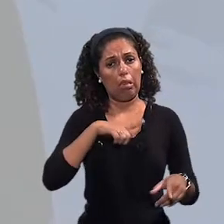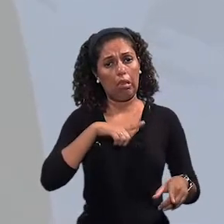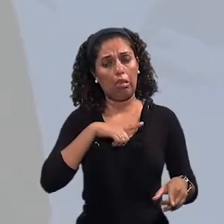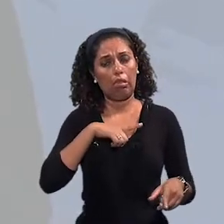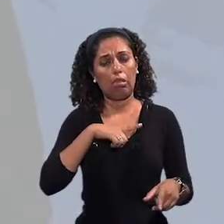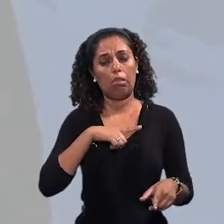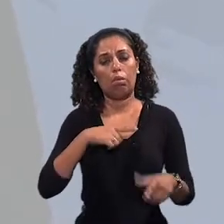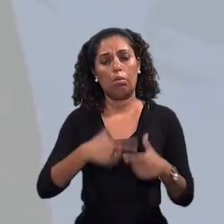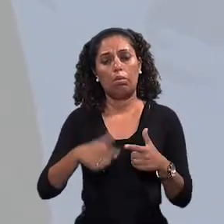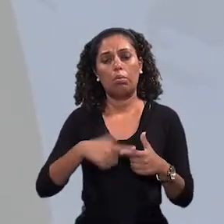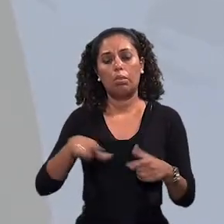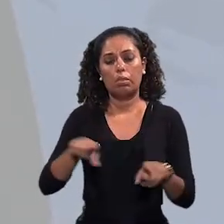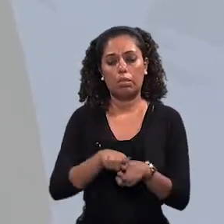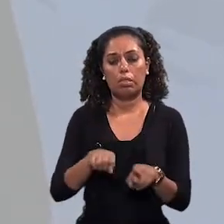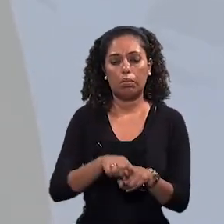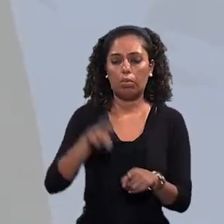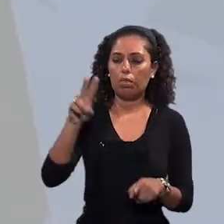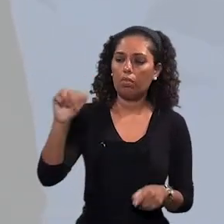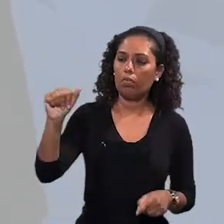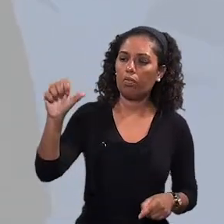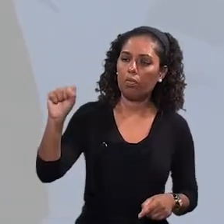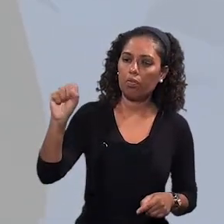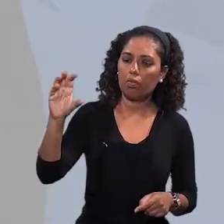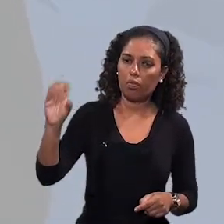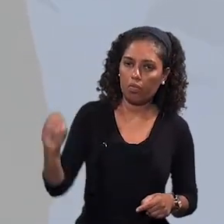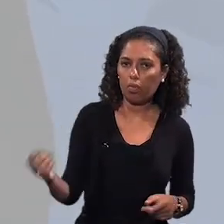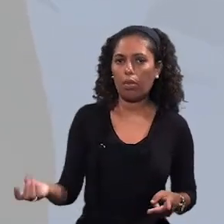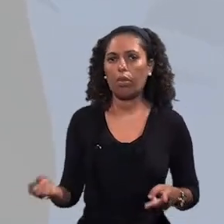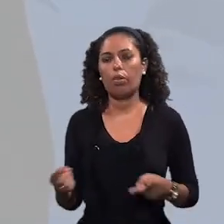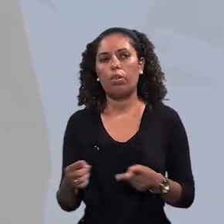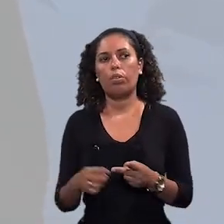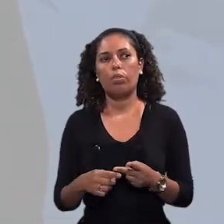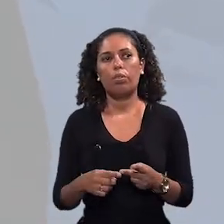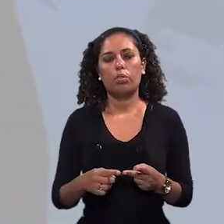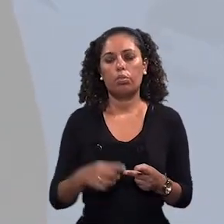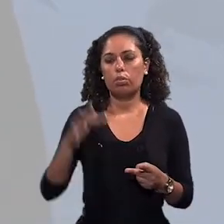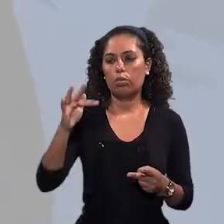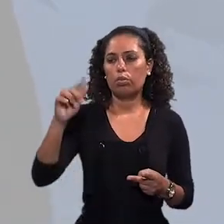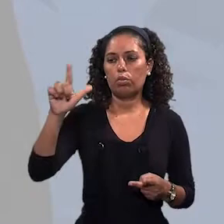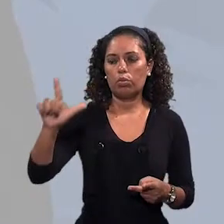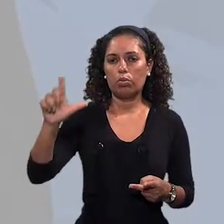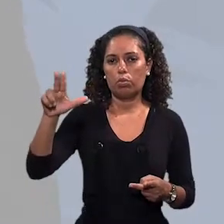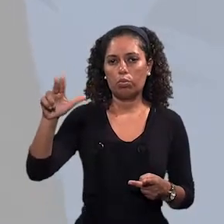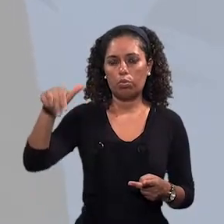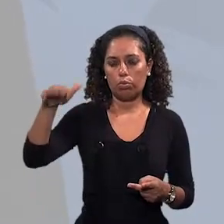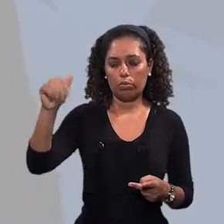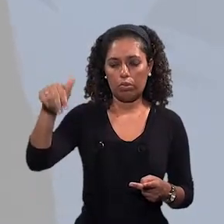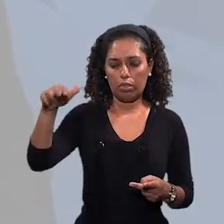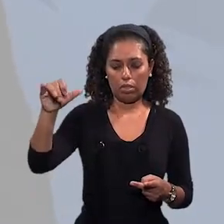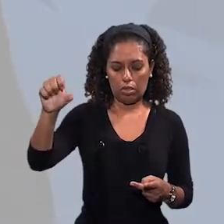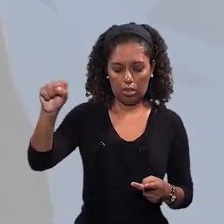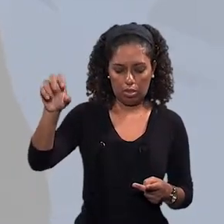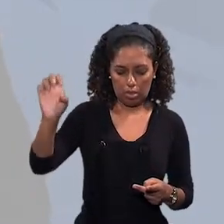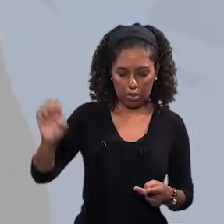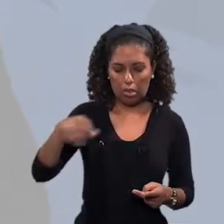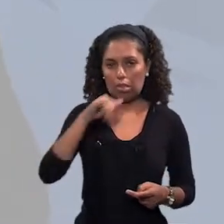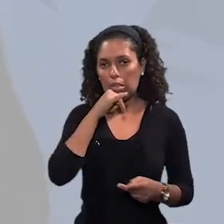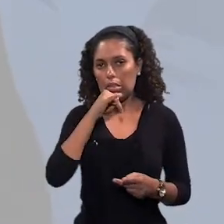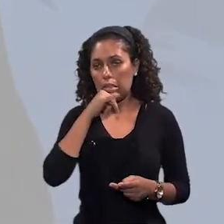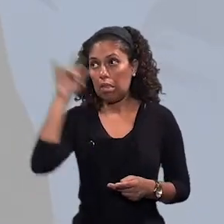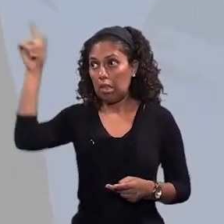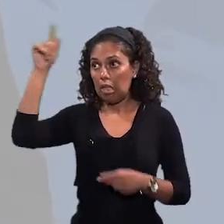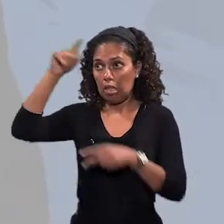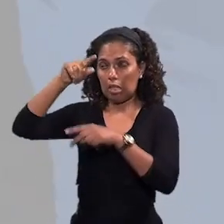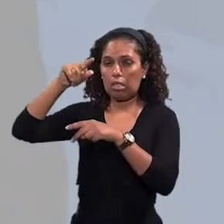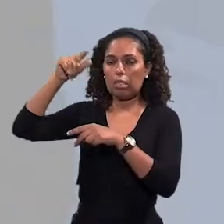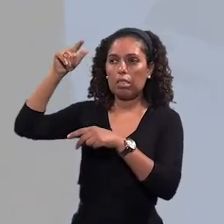nos seus CTs. Mas não é uma prioridade, não foi, digamos assim, um tema só no Rio, porque em São Paulo, o São Paulo também teve um CT